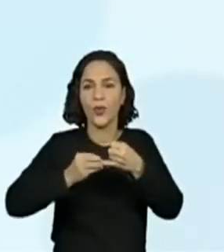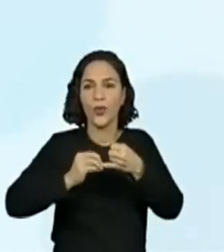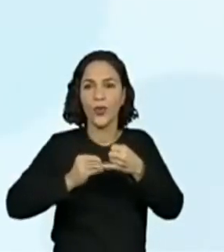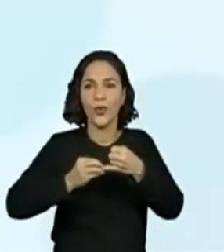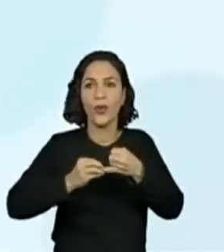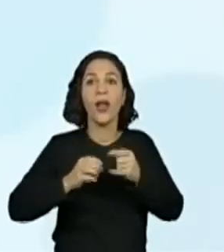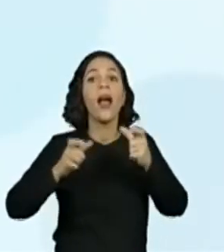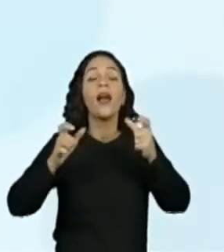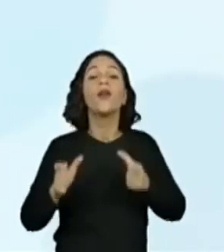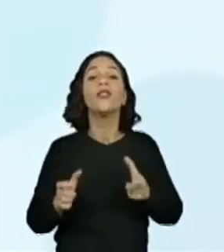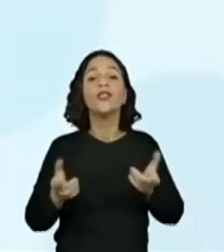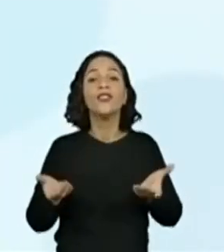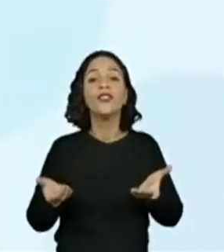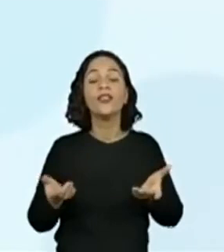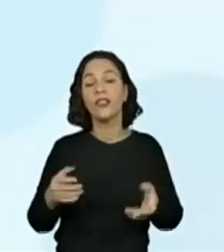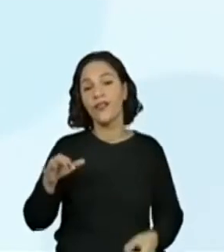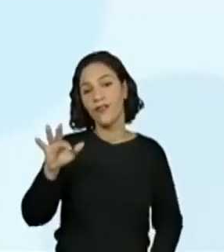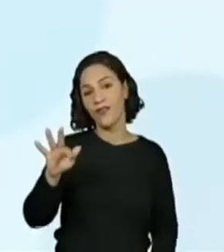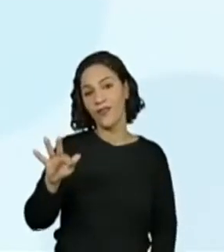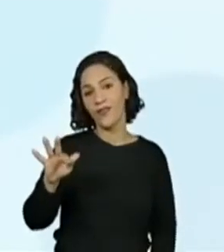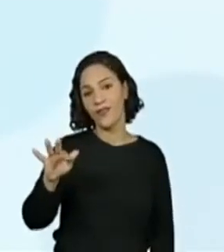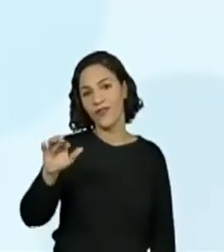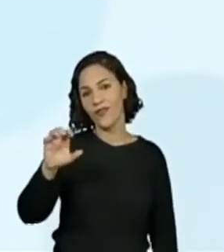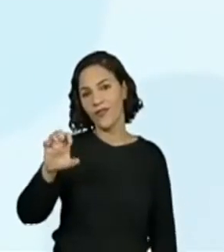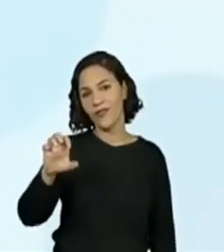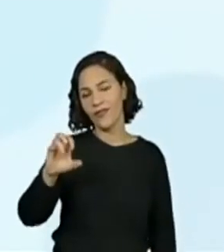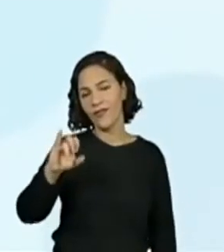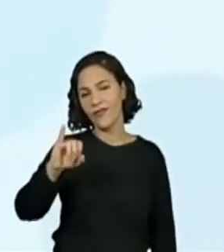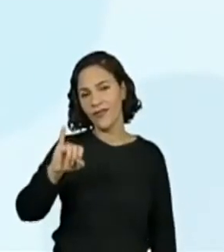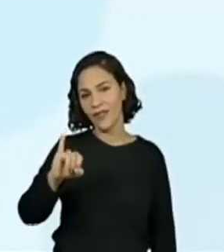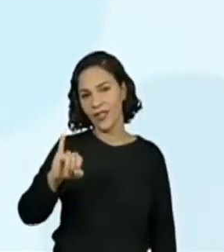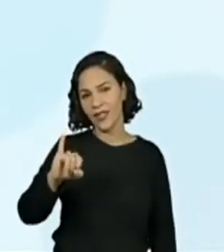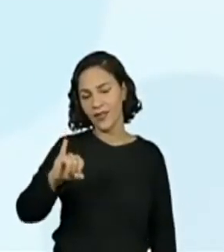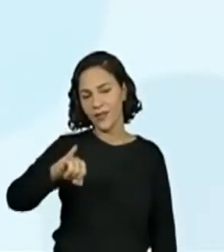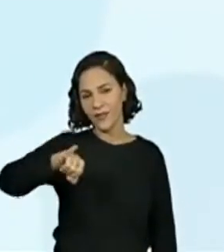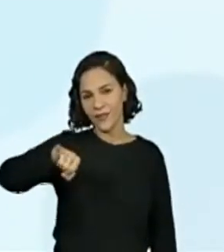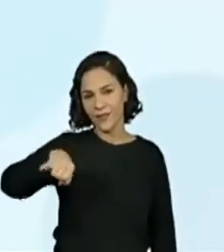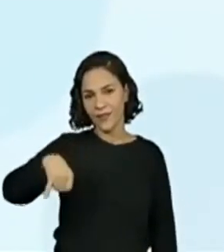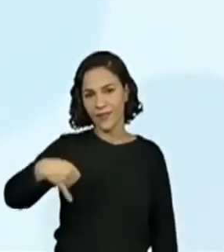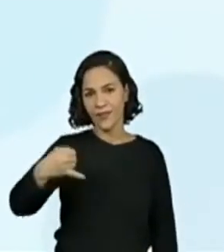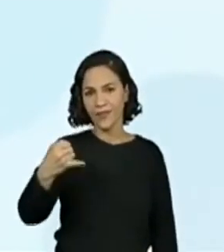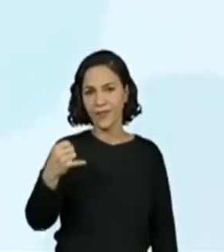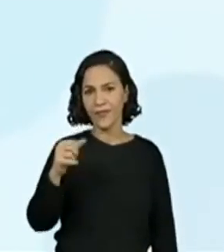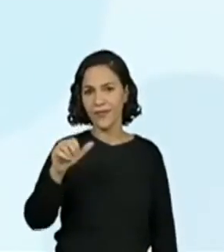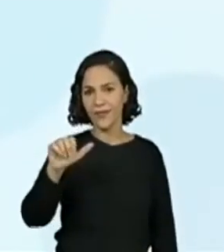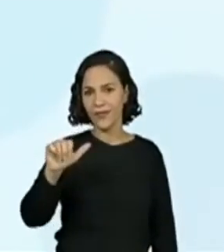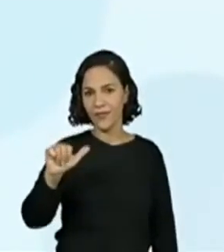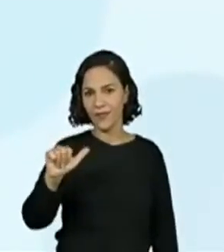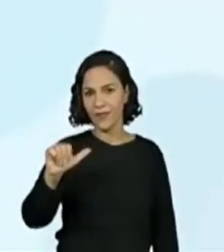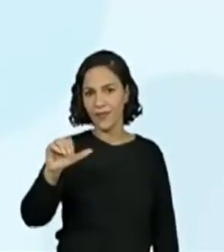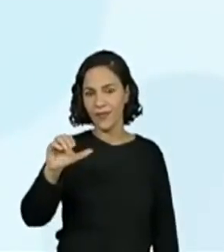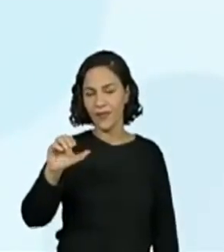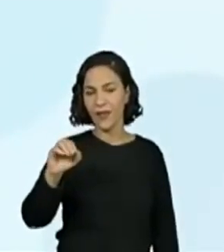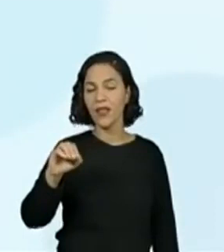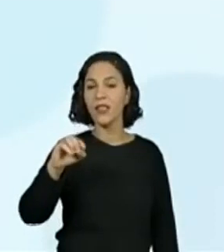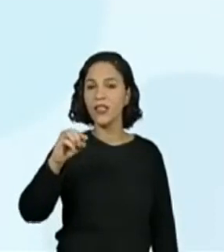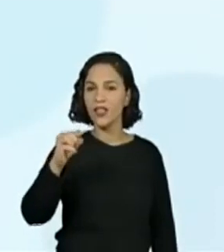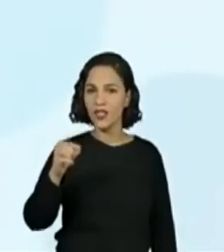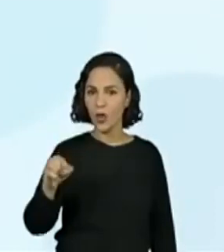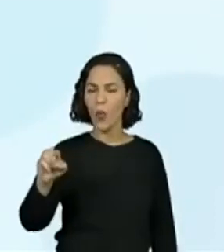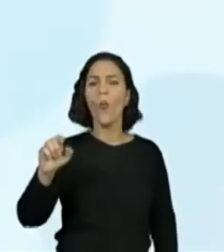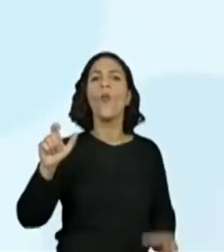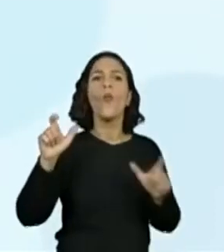do arroz com feijão? Agora, agora eles estão fazendo. Passa o dedinho, leia que você vai descobrir onde está